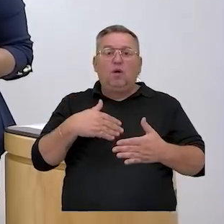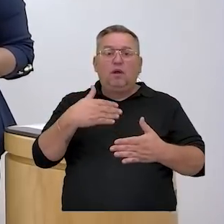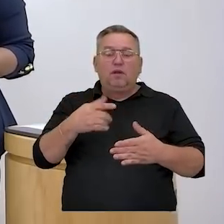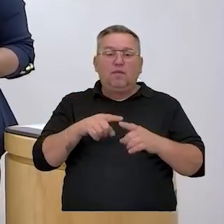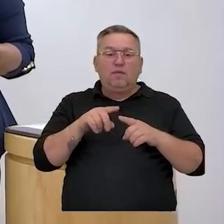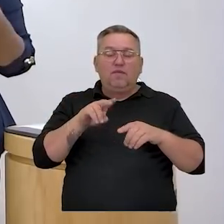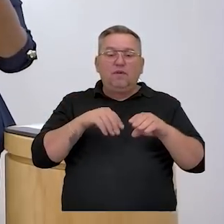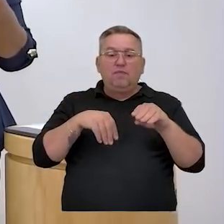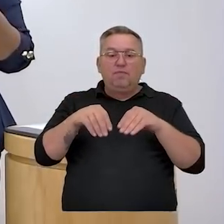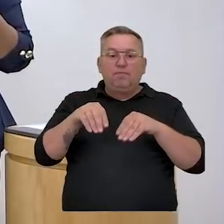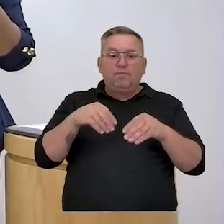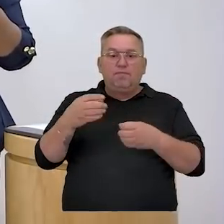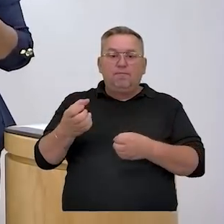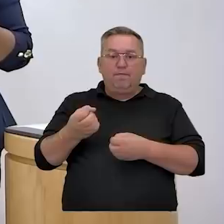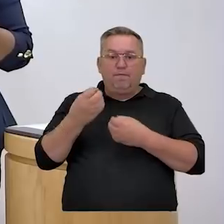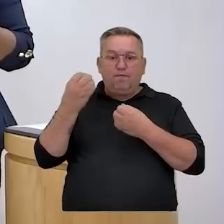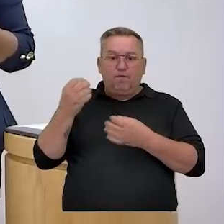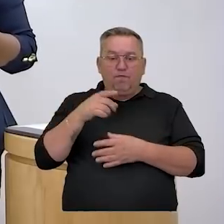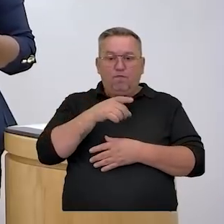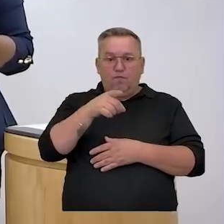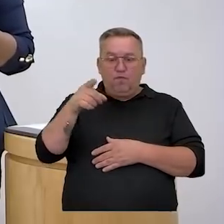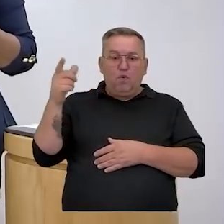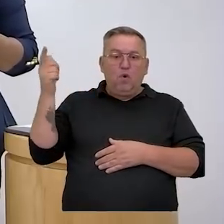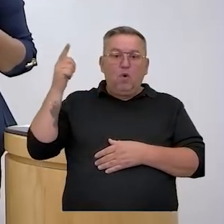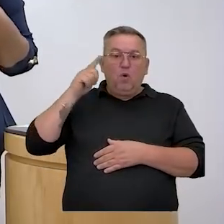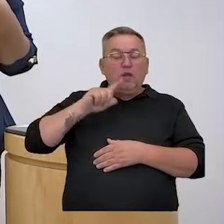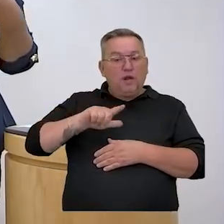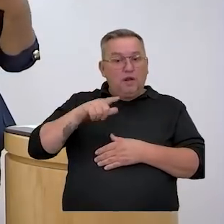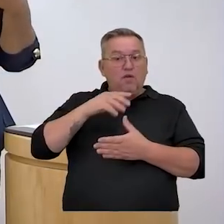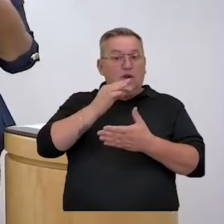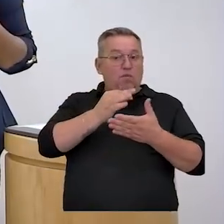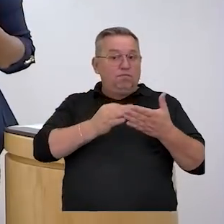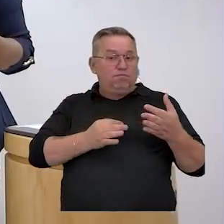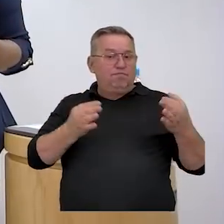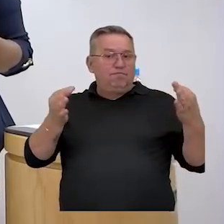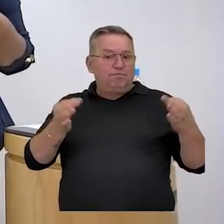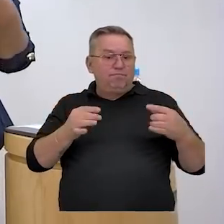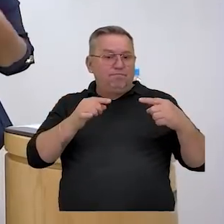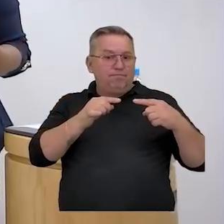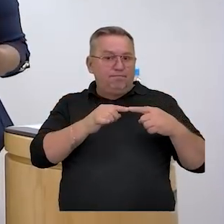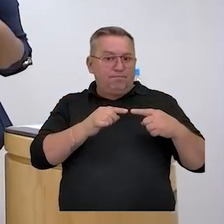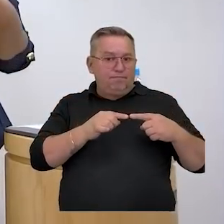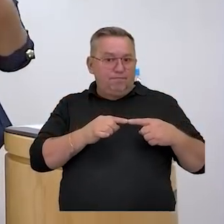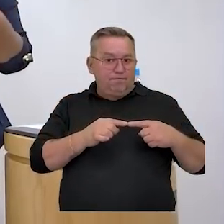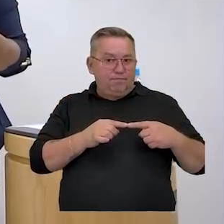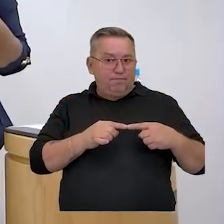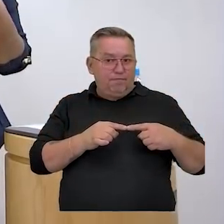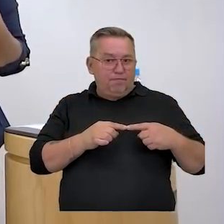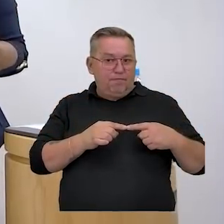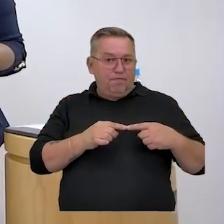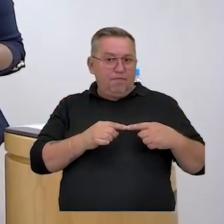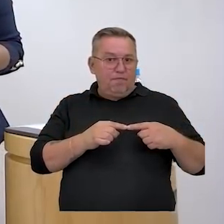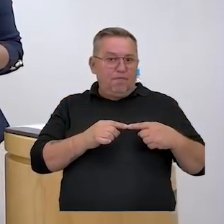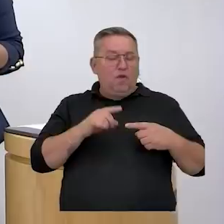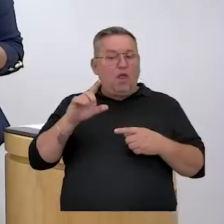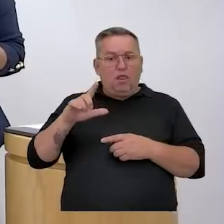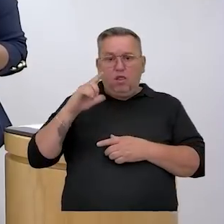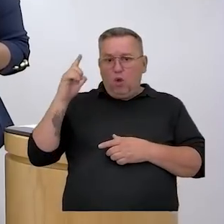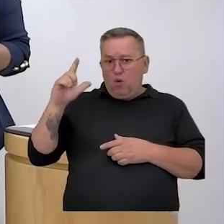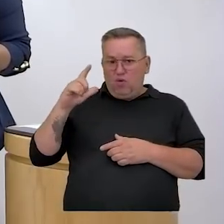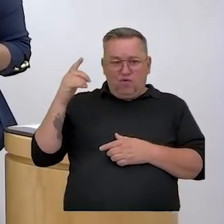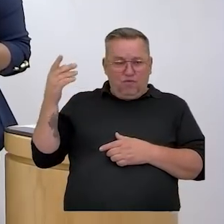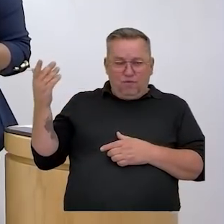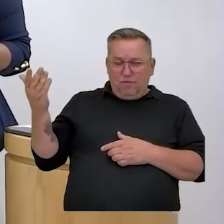ali informações e você consegue deixar o seu texto ali com sentido coeso, né, coerente e lógico, tá?